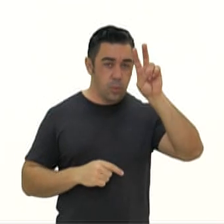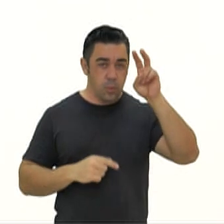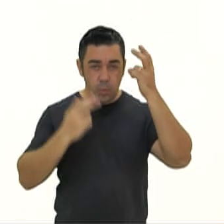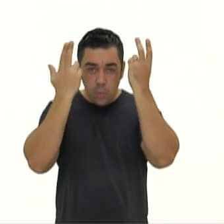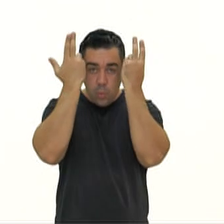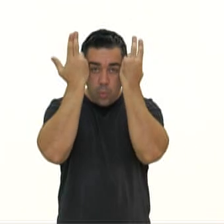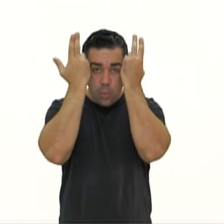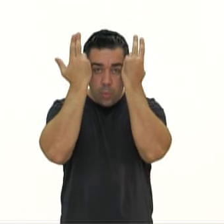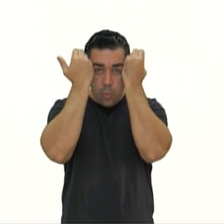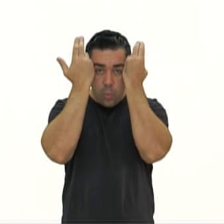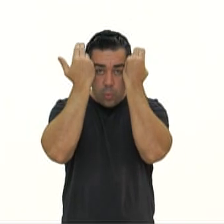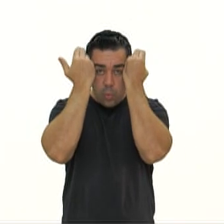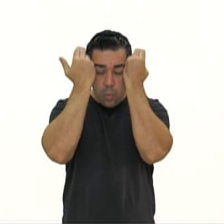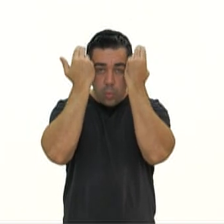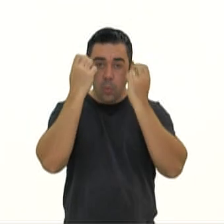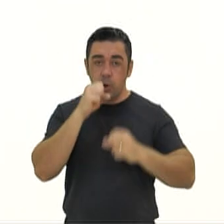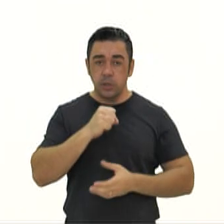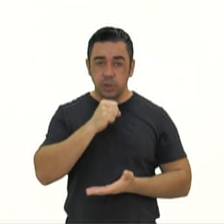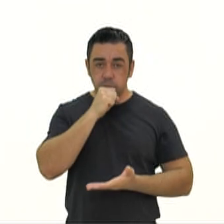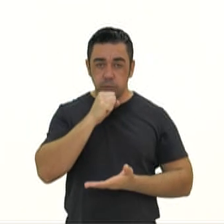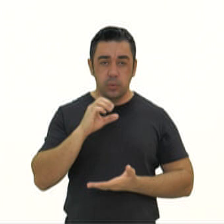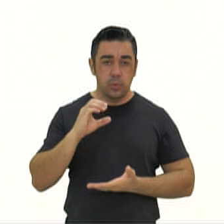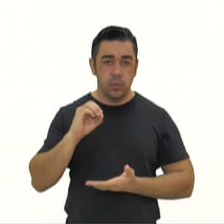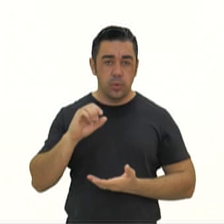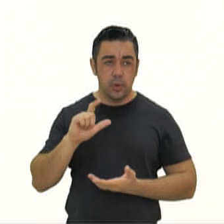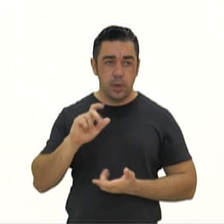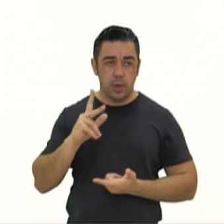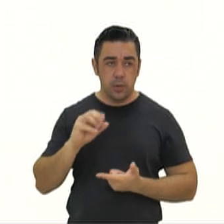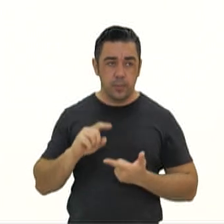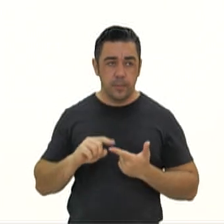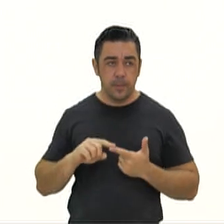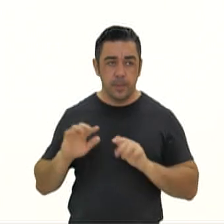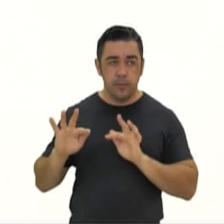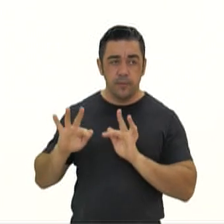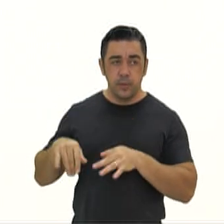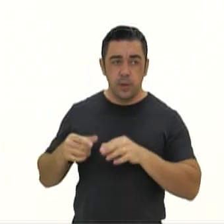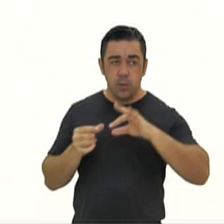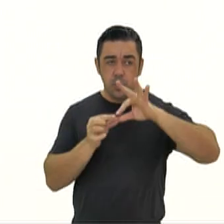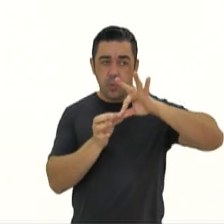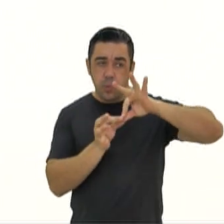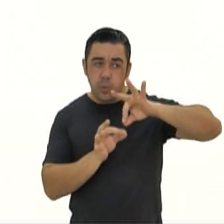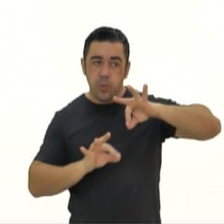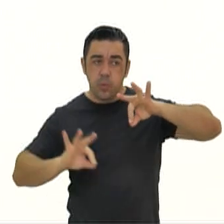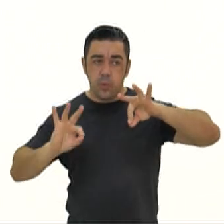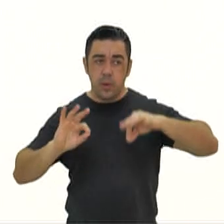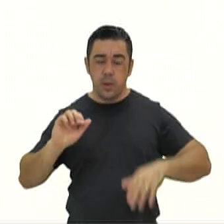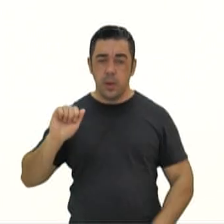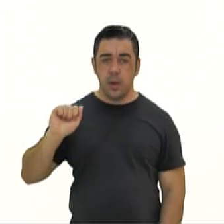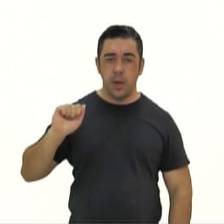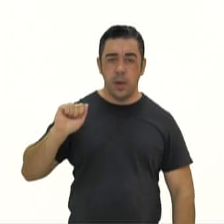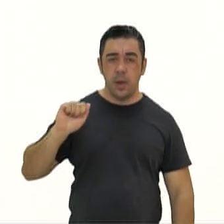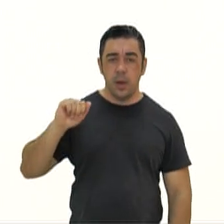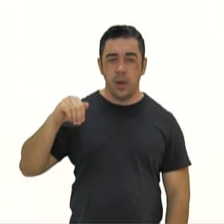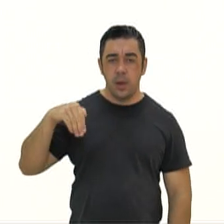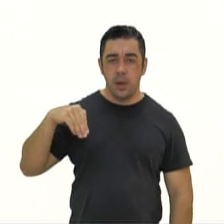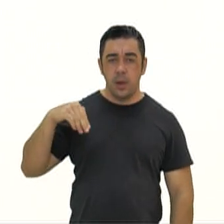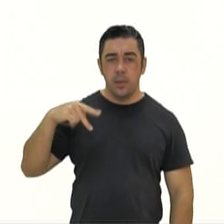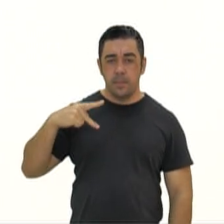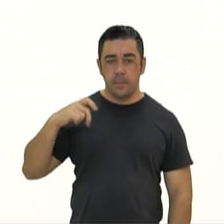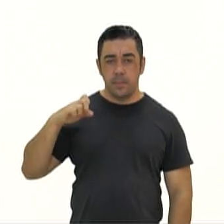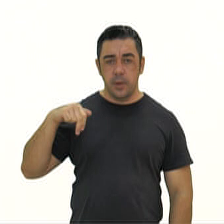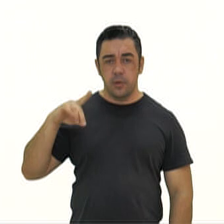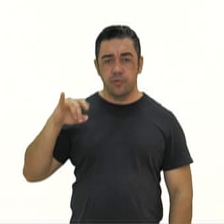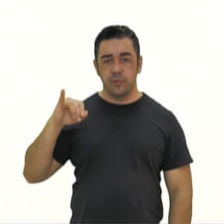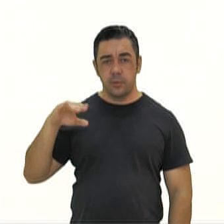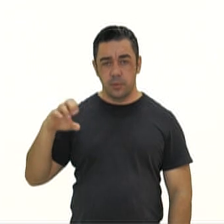tá? E no final desse intestino aqui, ó, nós vamos ter numa estrutura aqui, nós vamos ter um apêndice. Olha o tamanho do apêndice